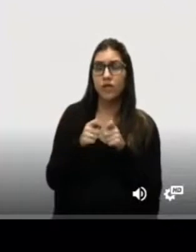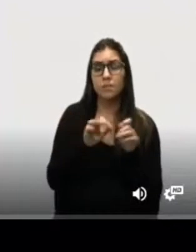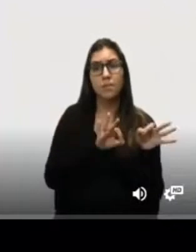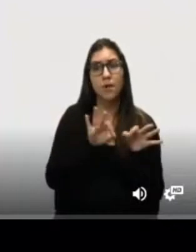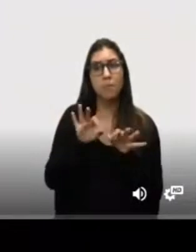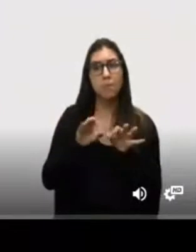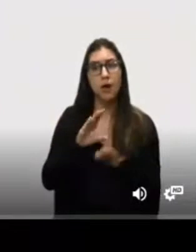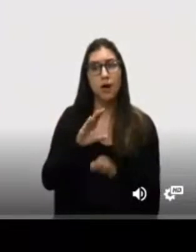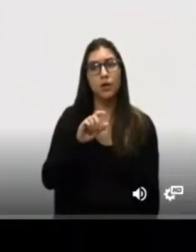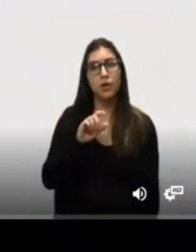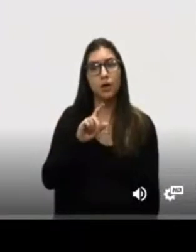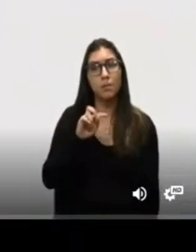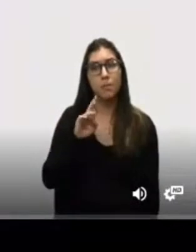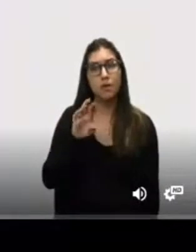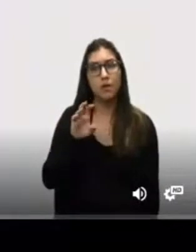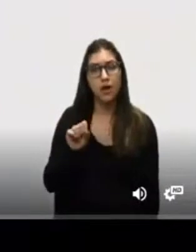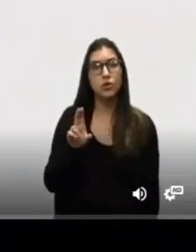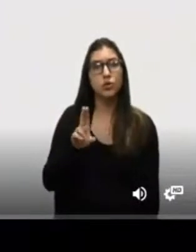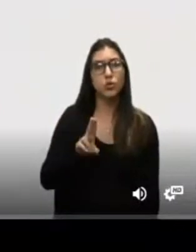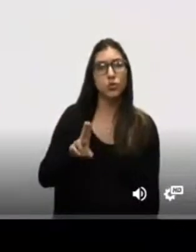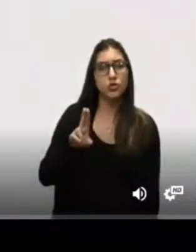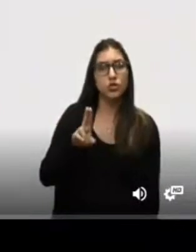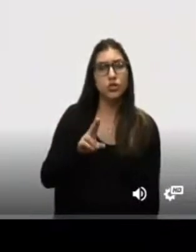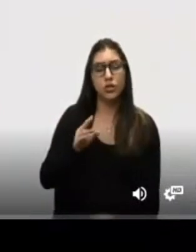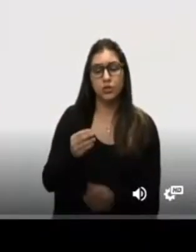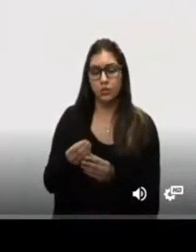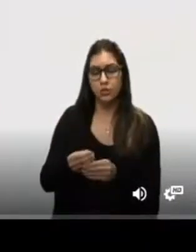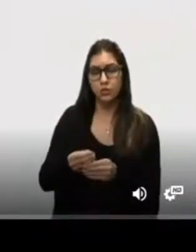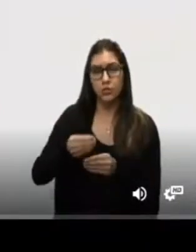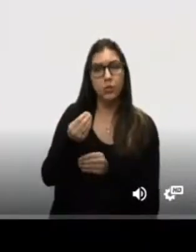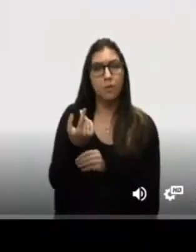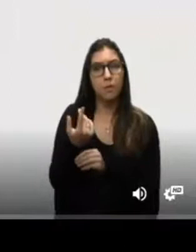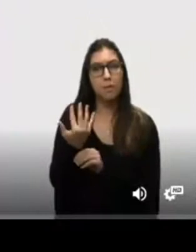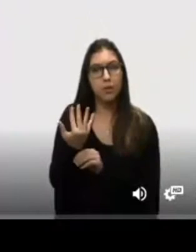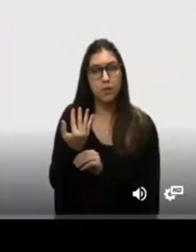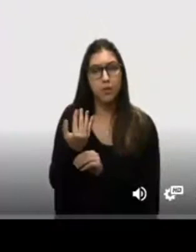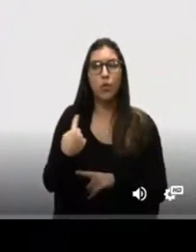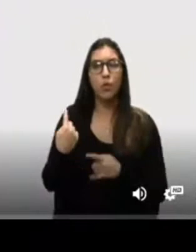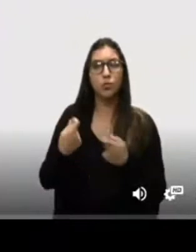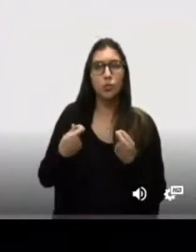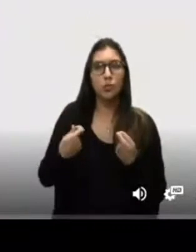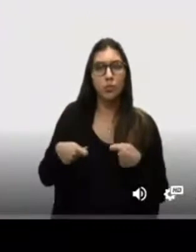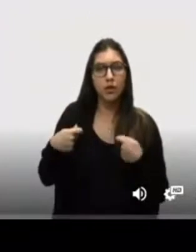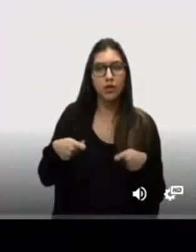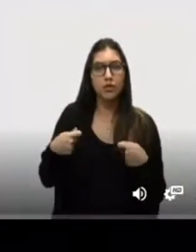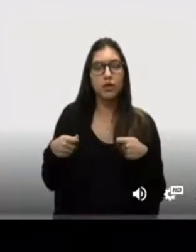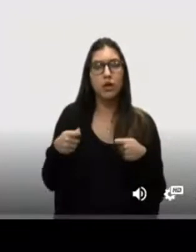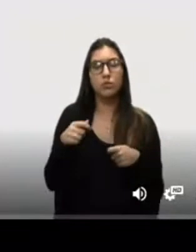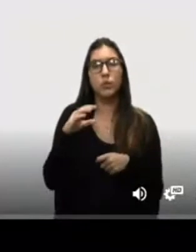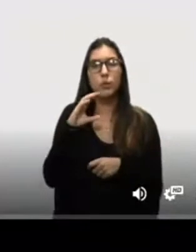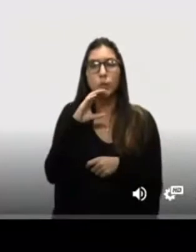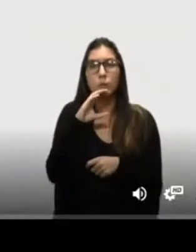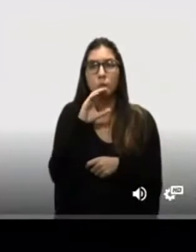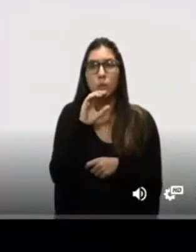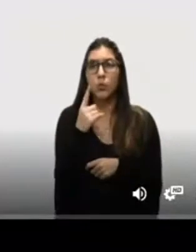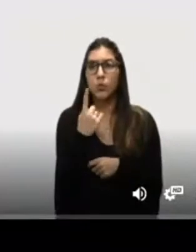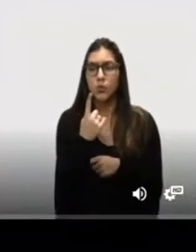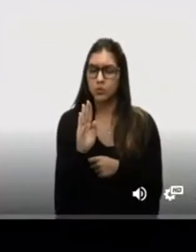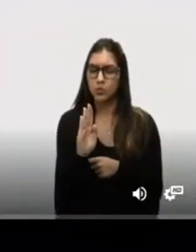desses capilares com a utilização do bico de Bunsen. Então nós vamos precisar aquecer uma das